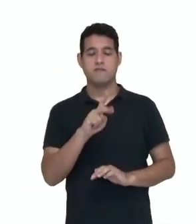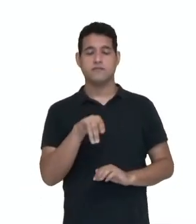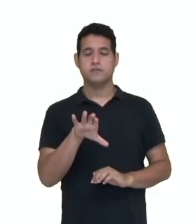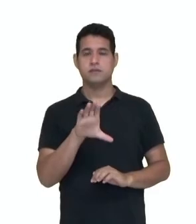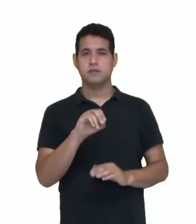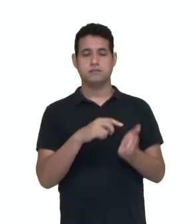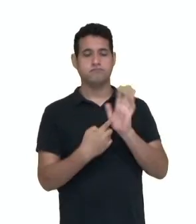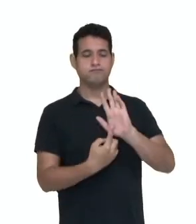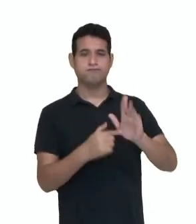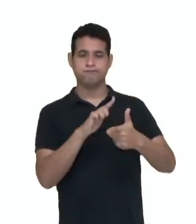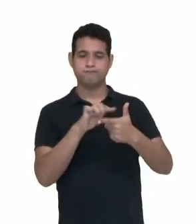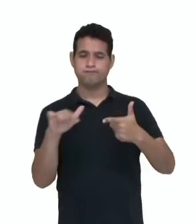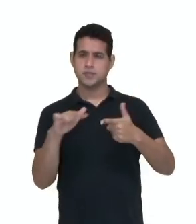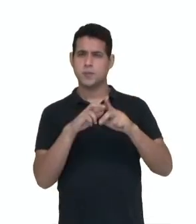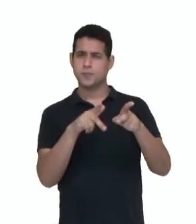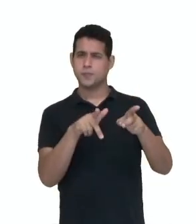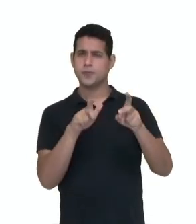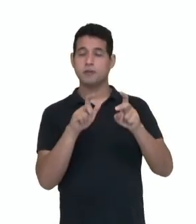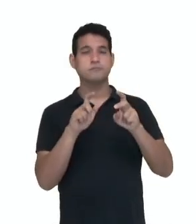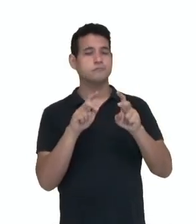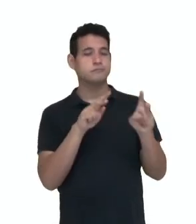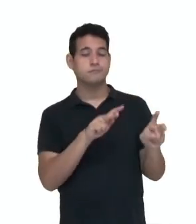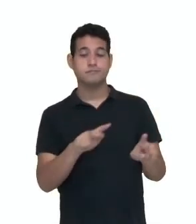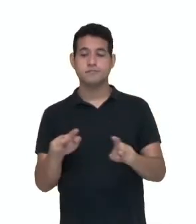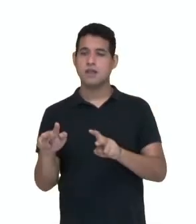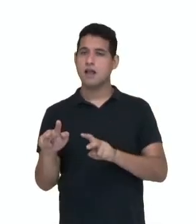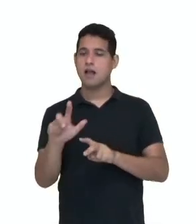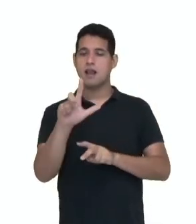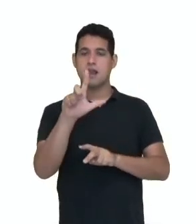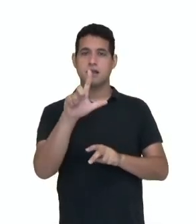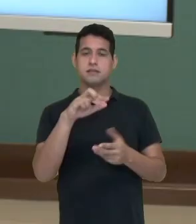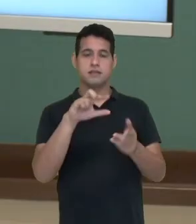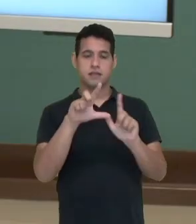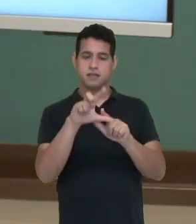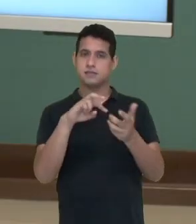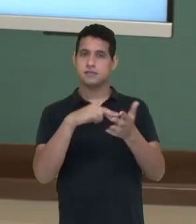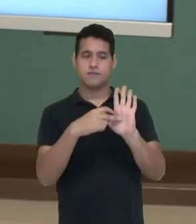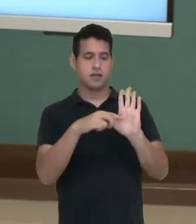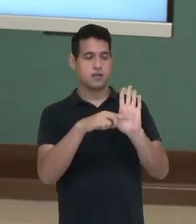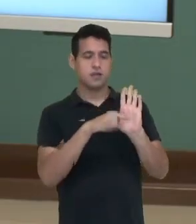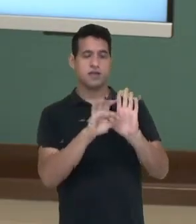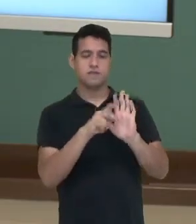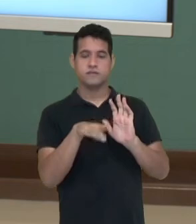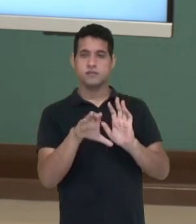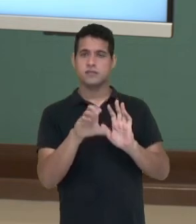aquele gráfico. Repare que o acompanhante da letra está negativo. Função